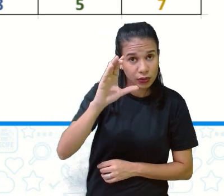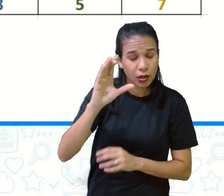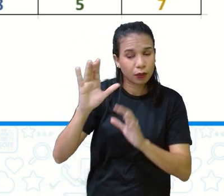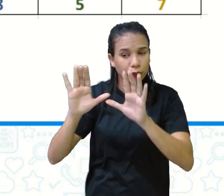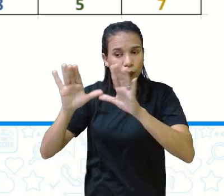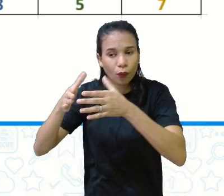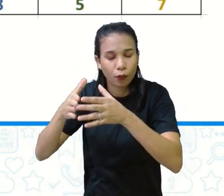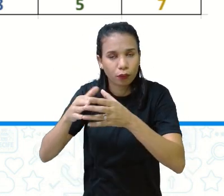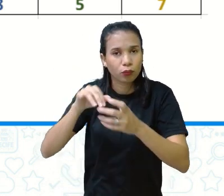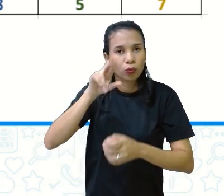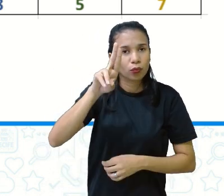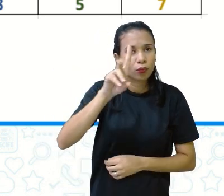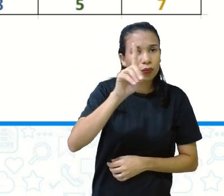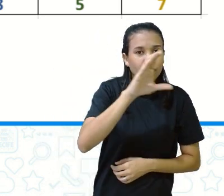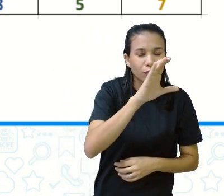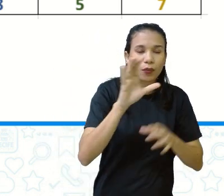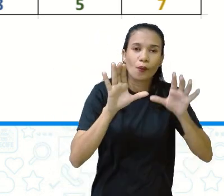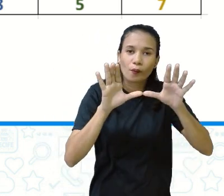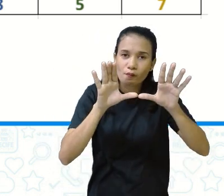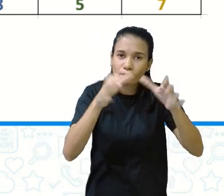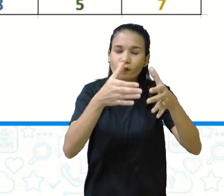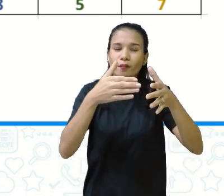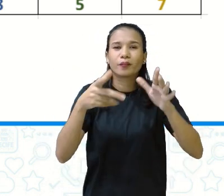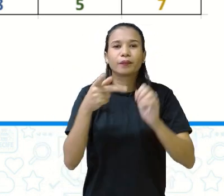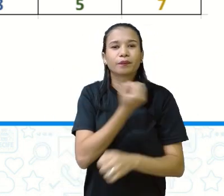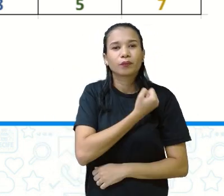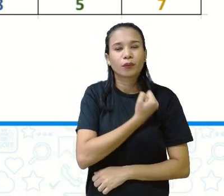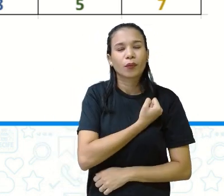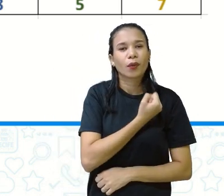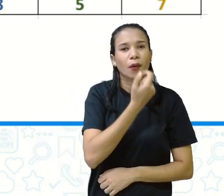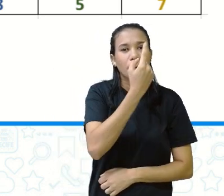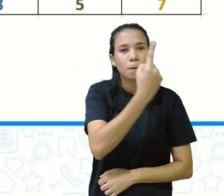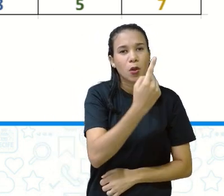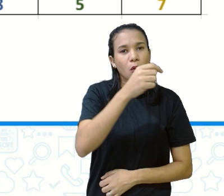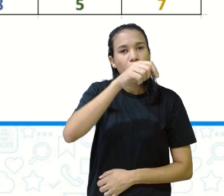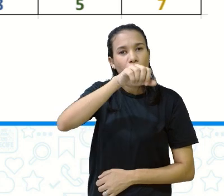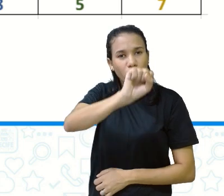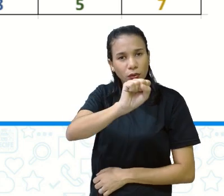classe. O número é